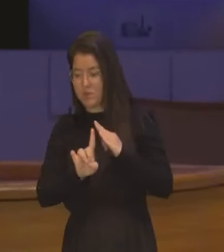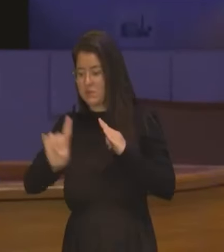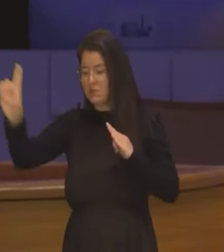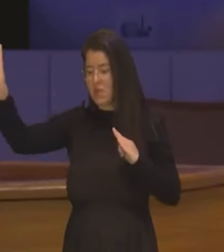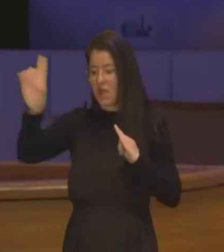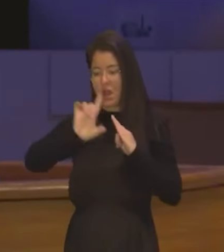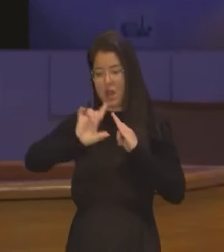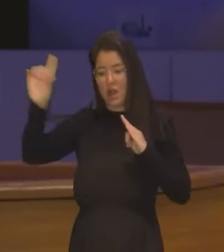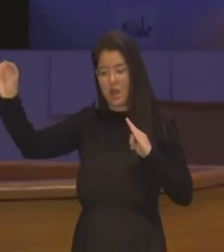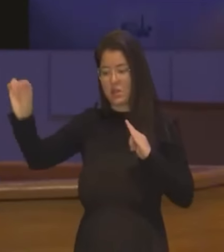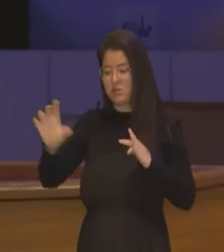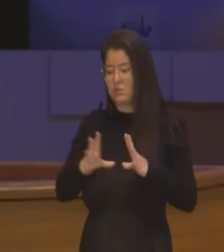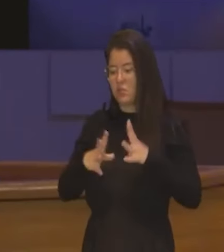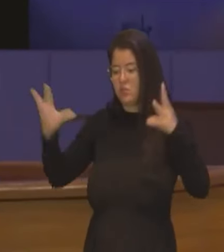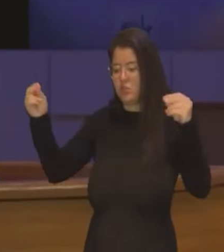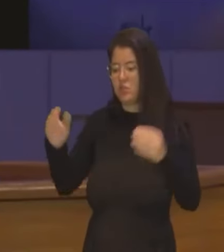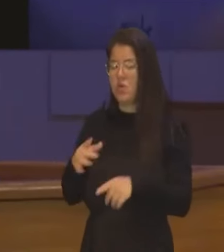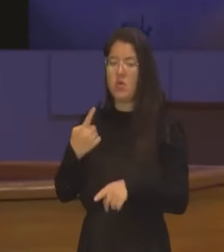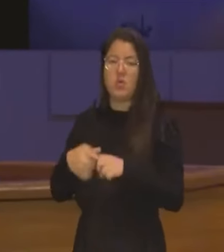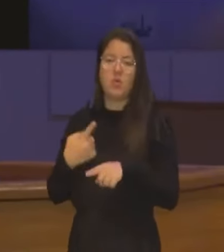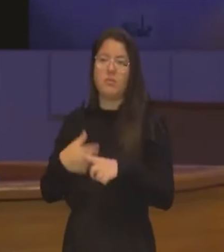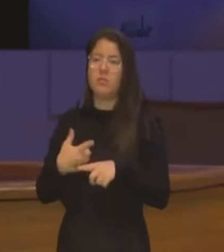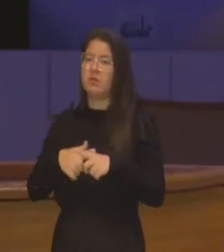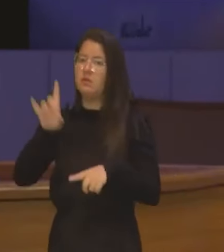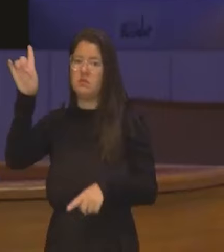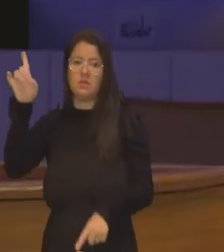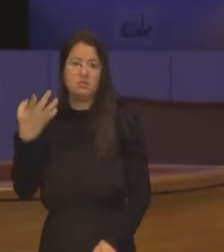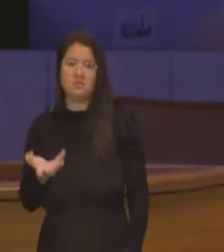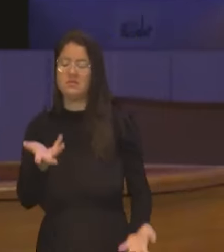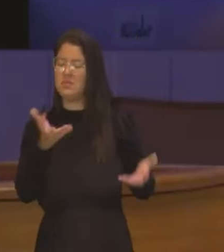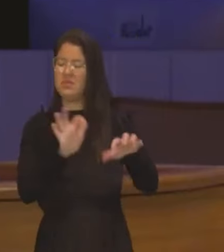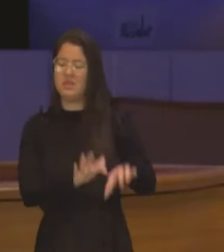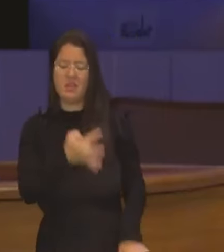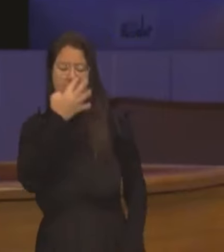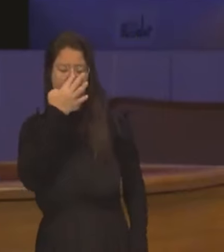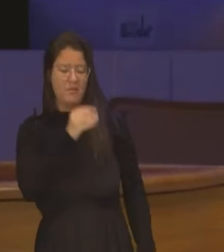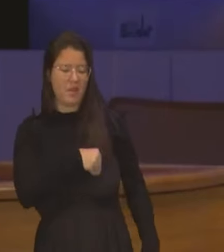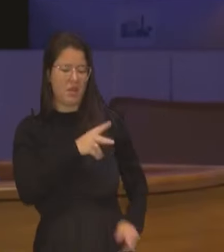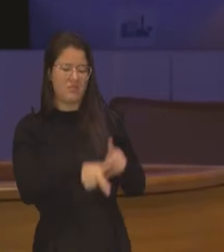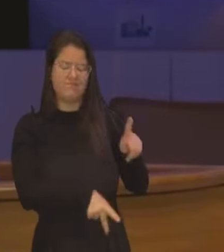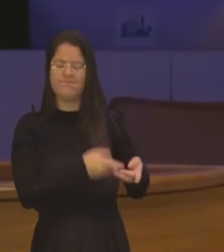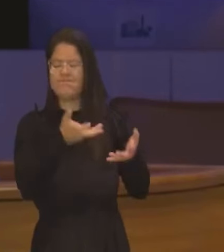porque Ele não podia mais contemplar o pecado do seu povo.